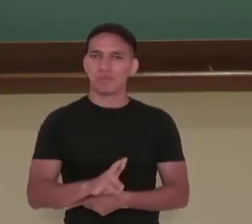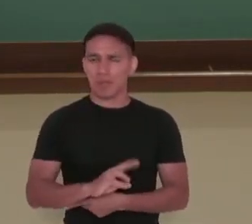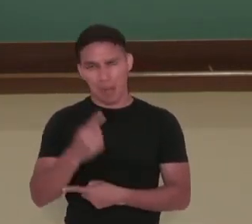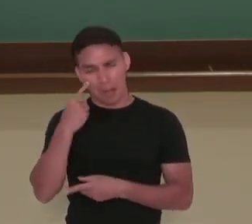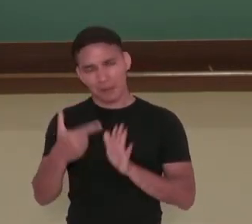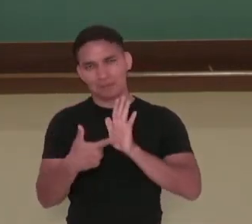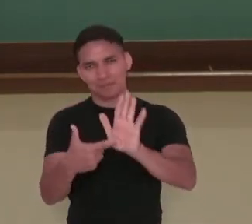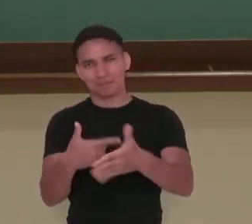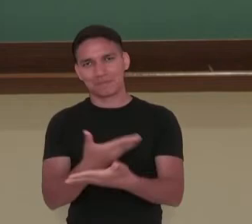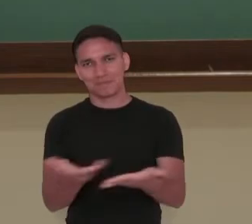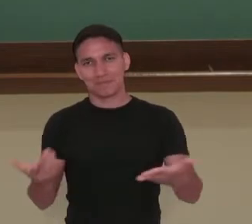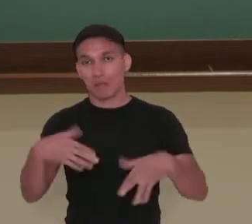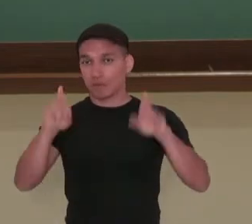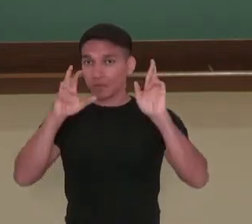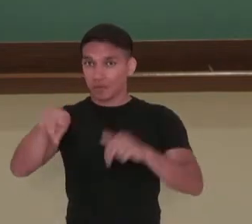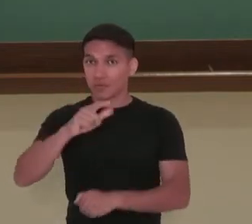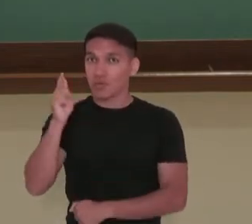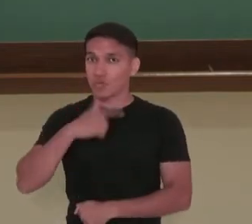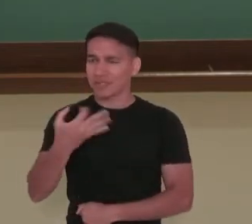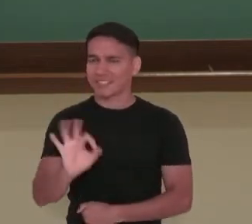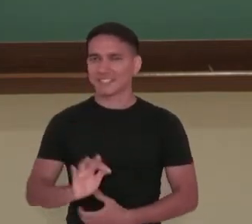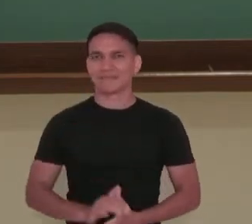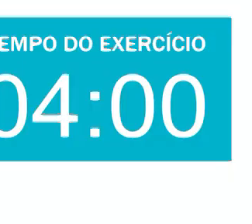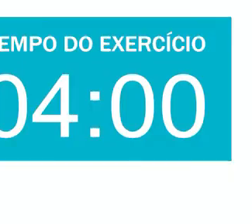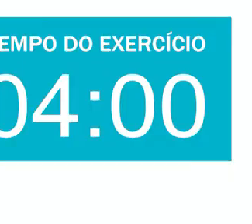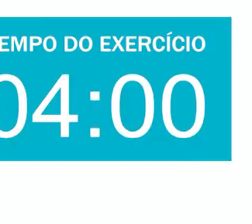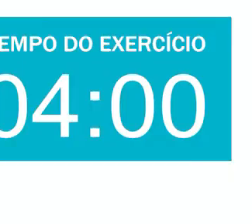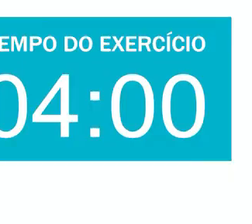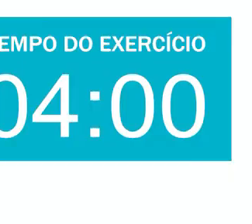dessa atividade e eu espero que você acerte.